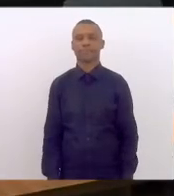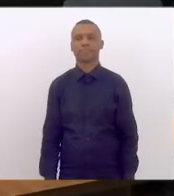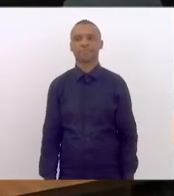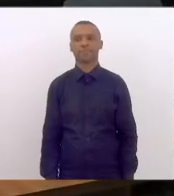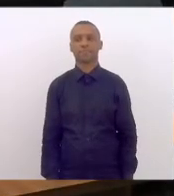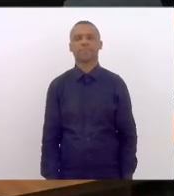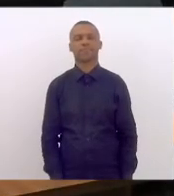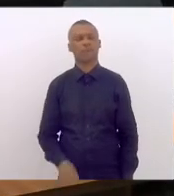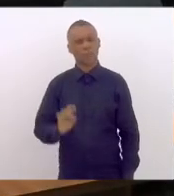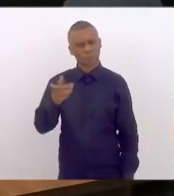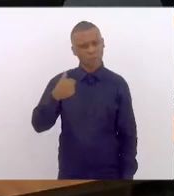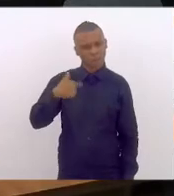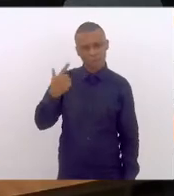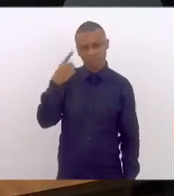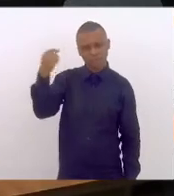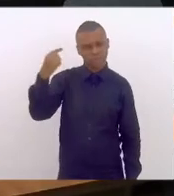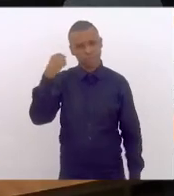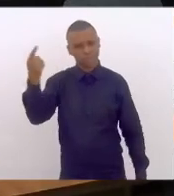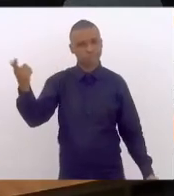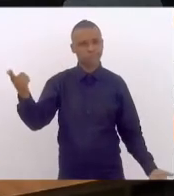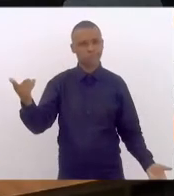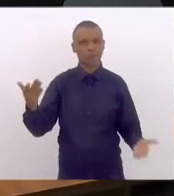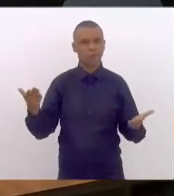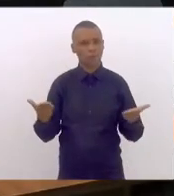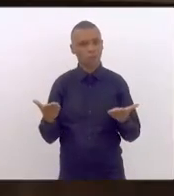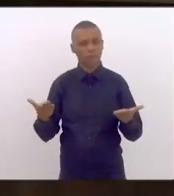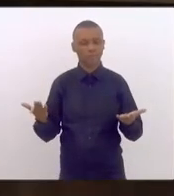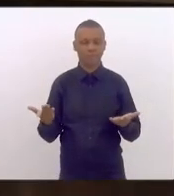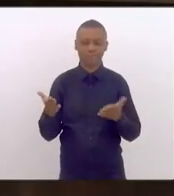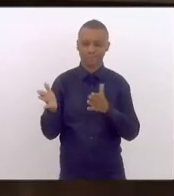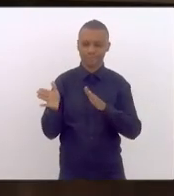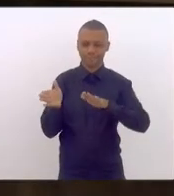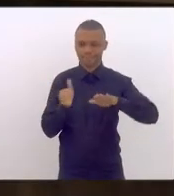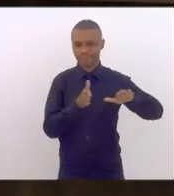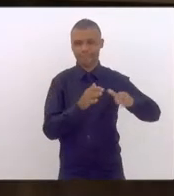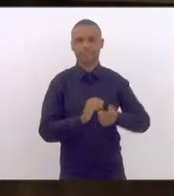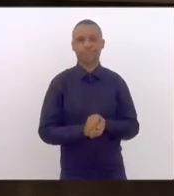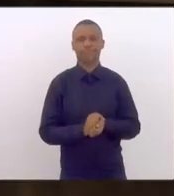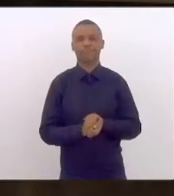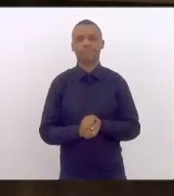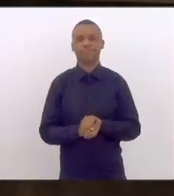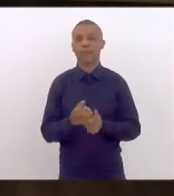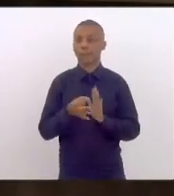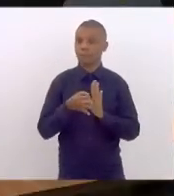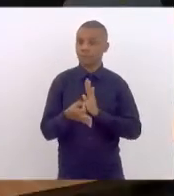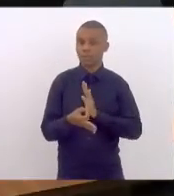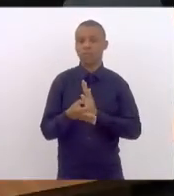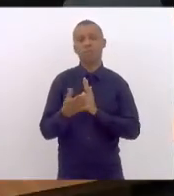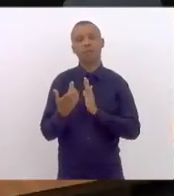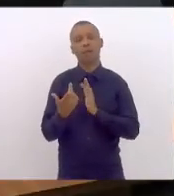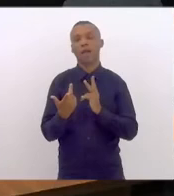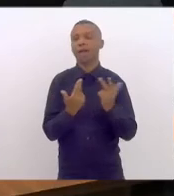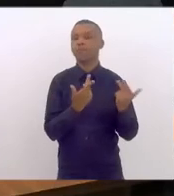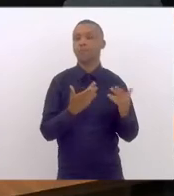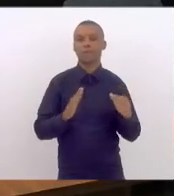só dá eu é hoje Presidente parecer acompanha o ccj